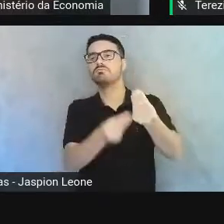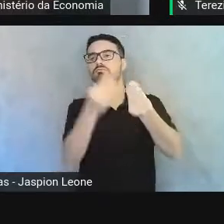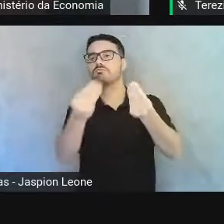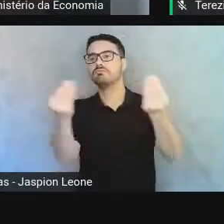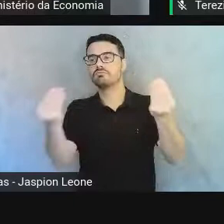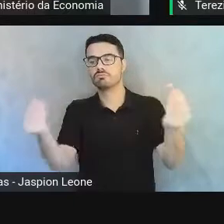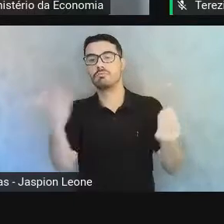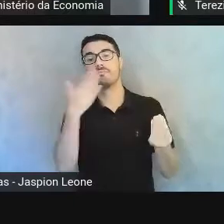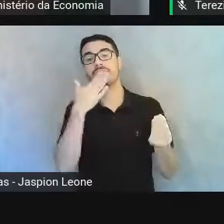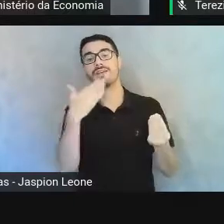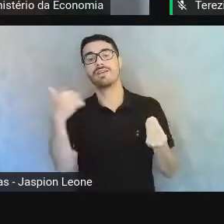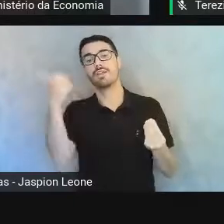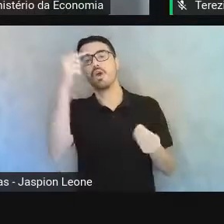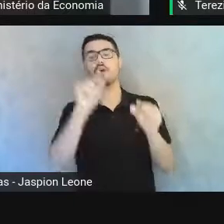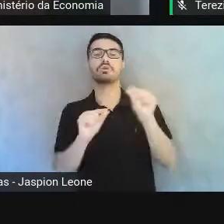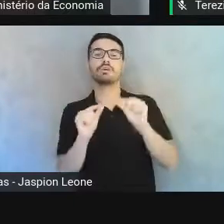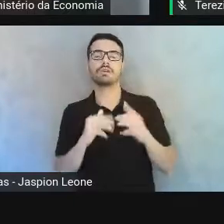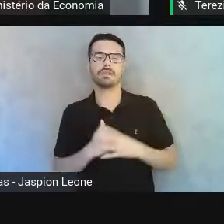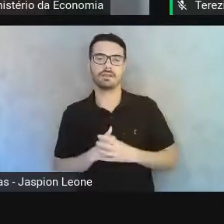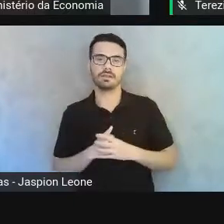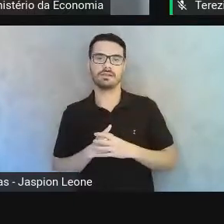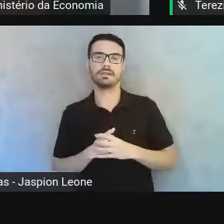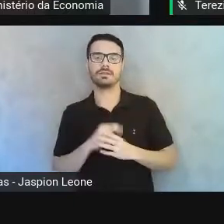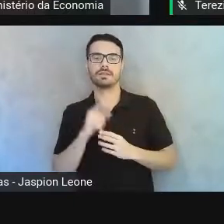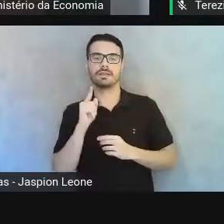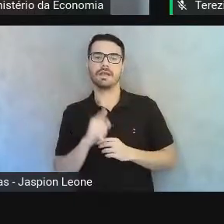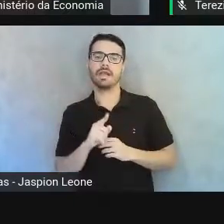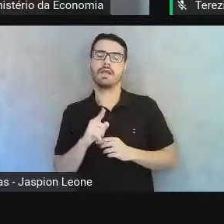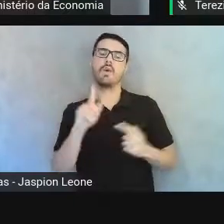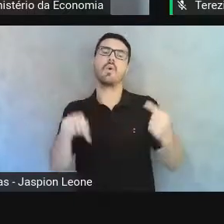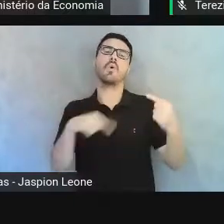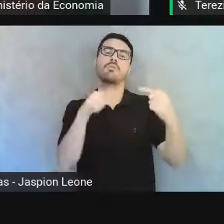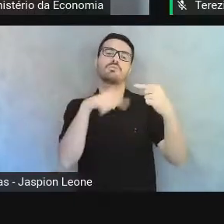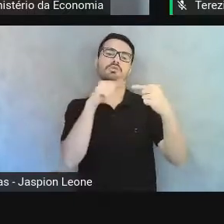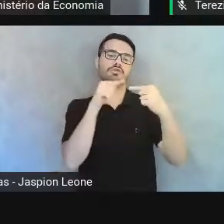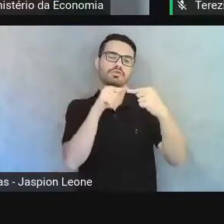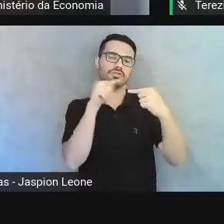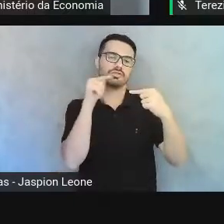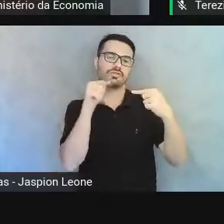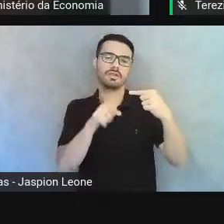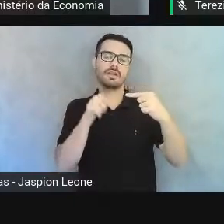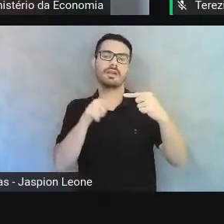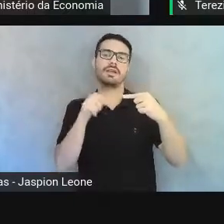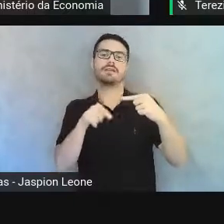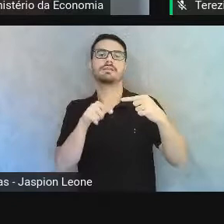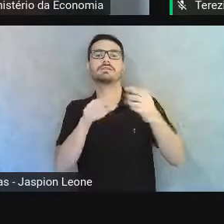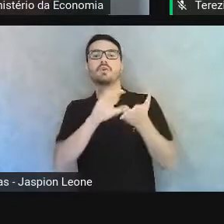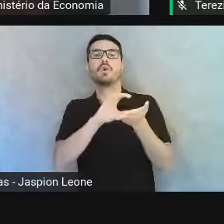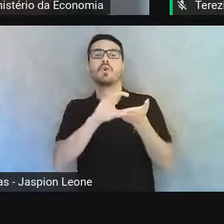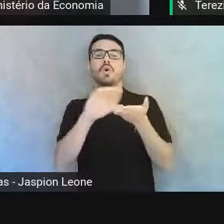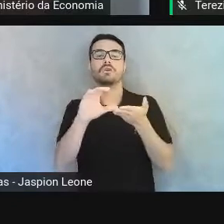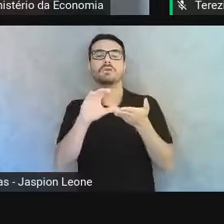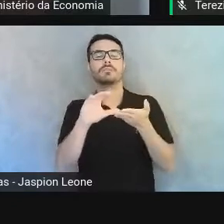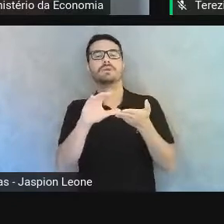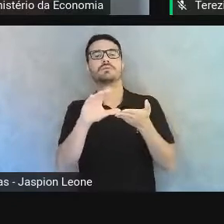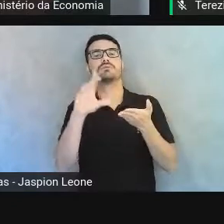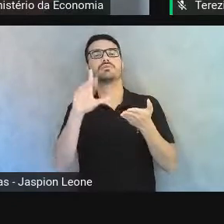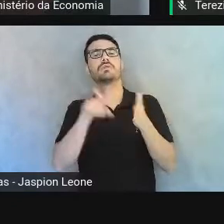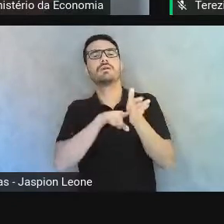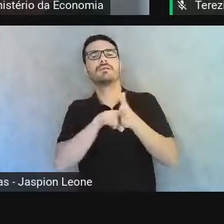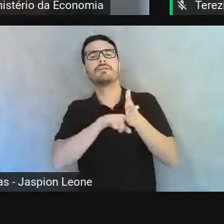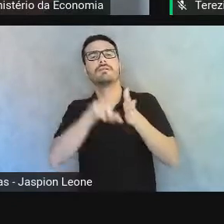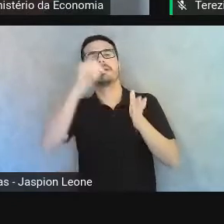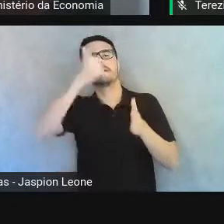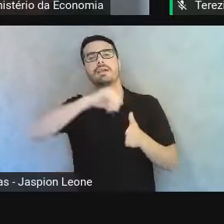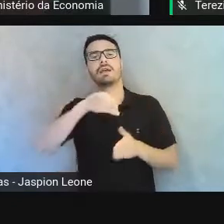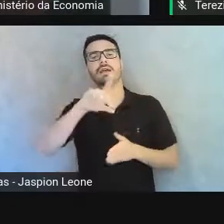maior eficiência, essa é a intenção, né, dessa abordagem do orçamento por desempenho. Existem